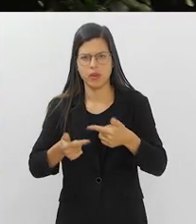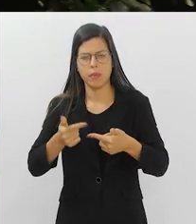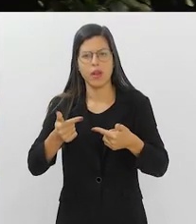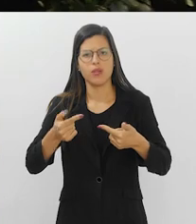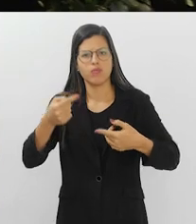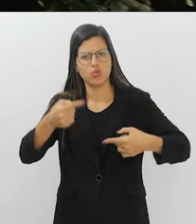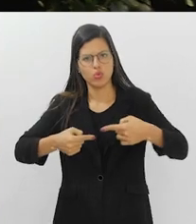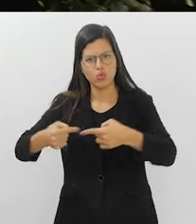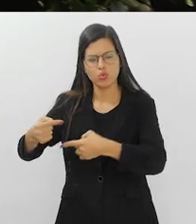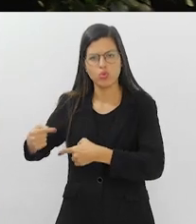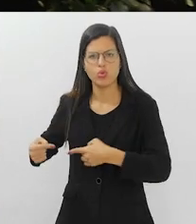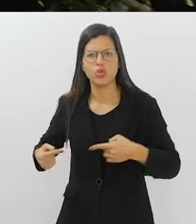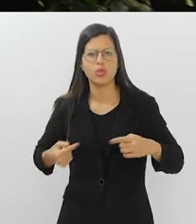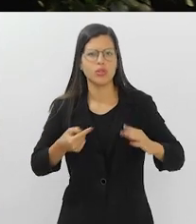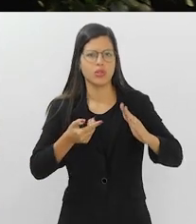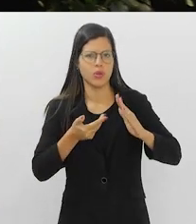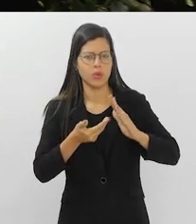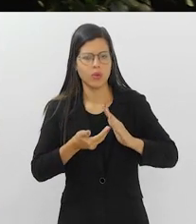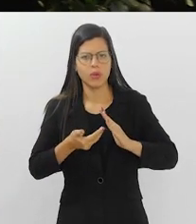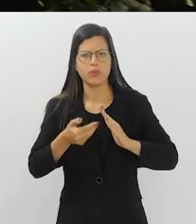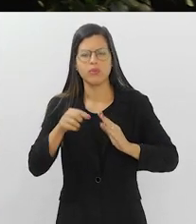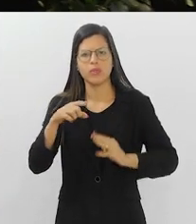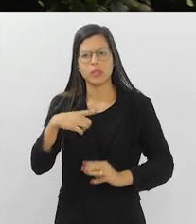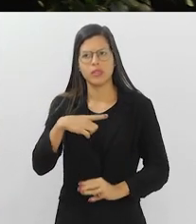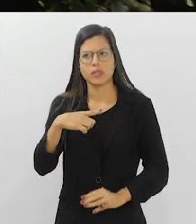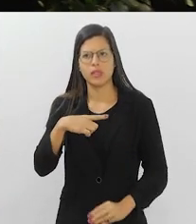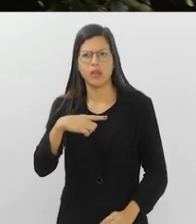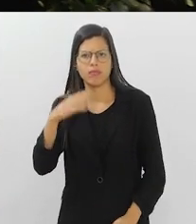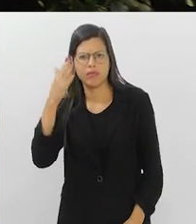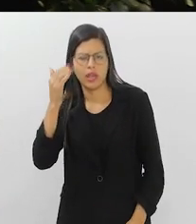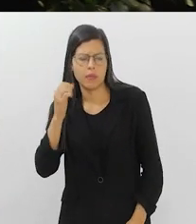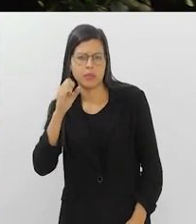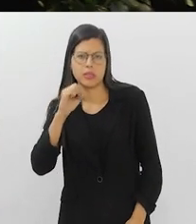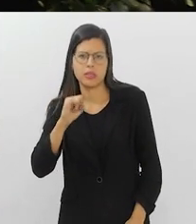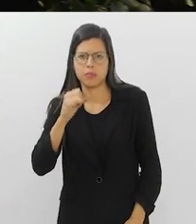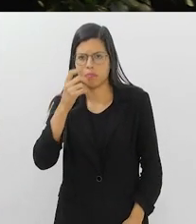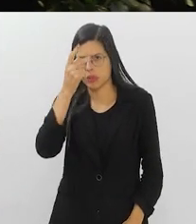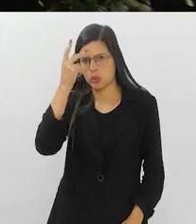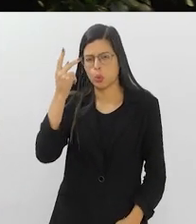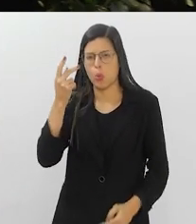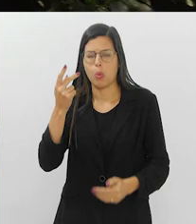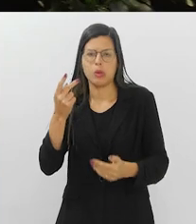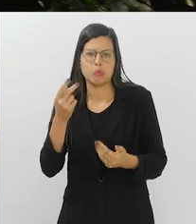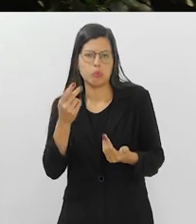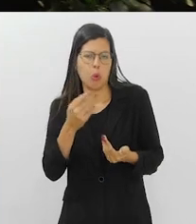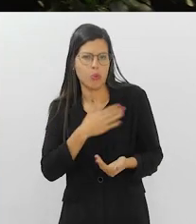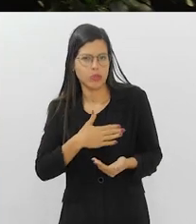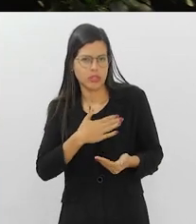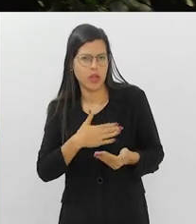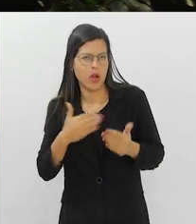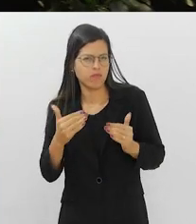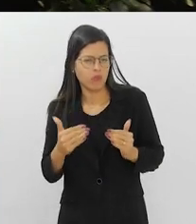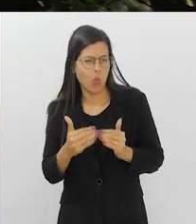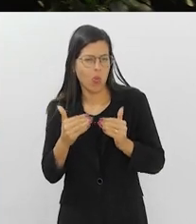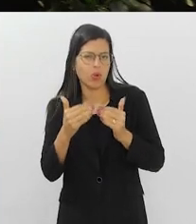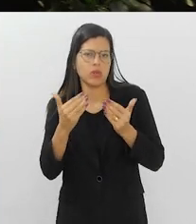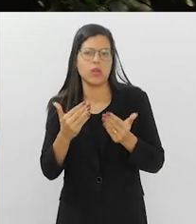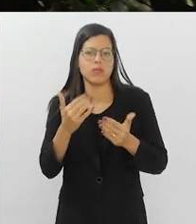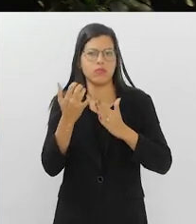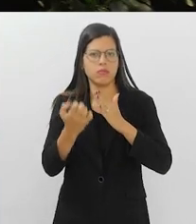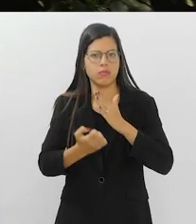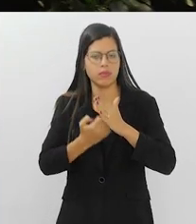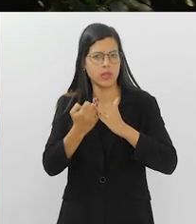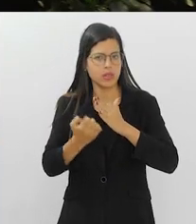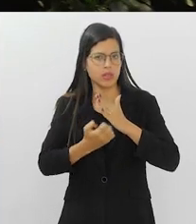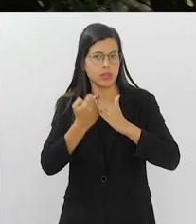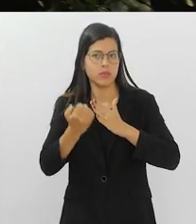tem informações, assim, enfim, de que está sendo bem recebida, não está sendo bem recebida pelos empresários, pelas